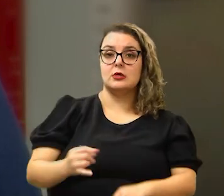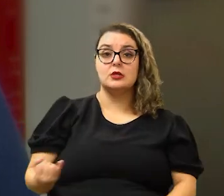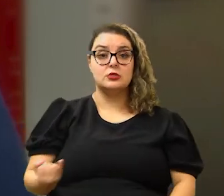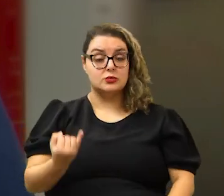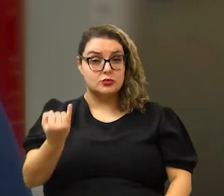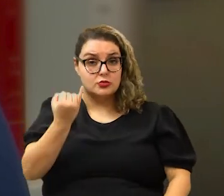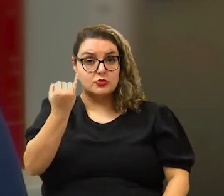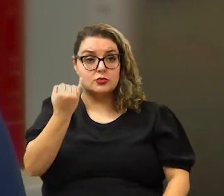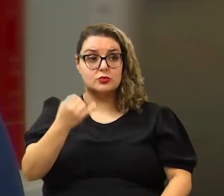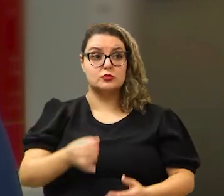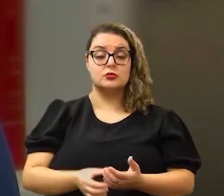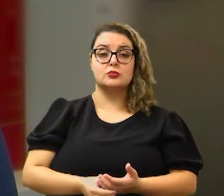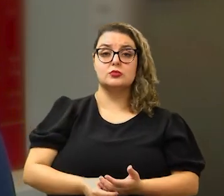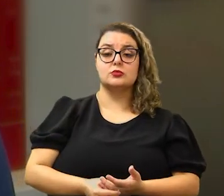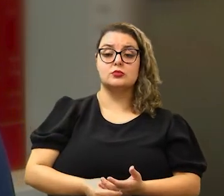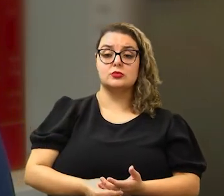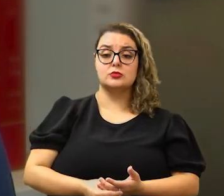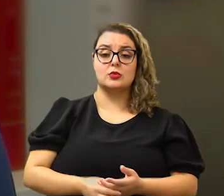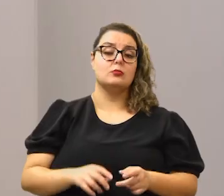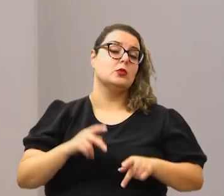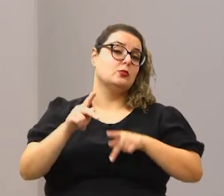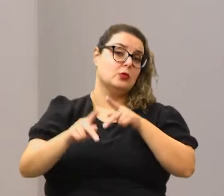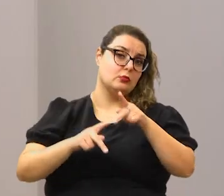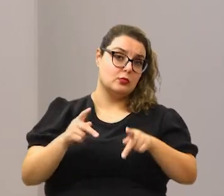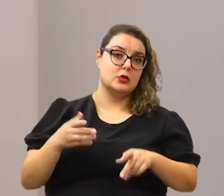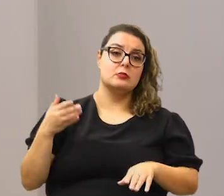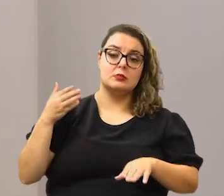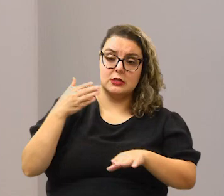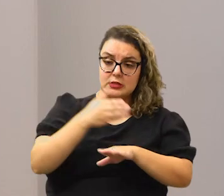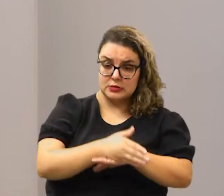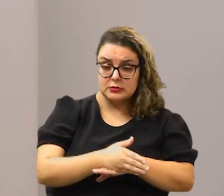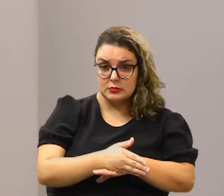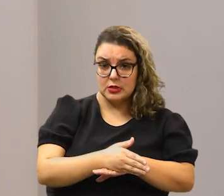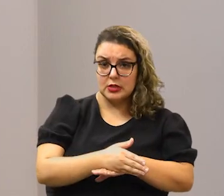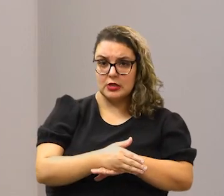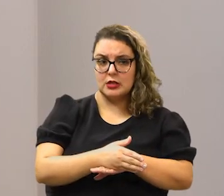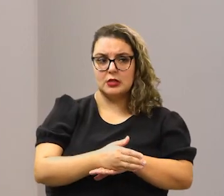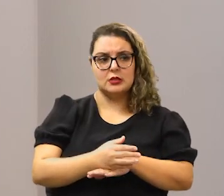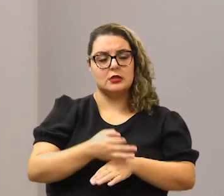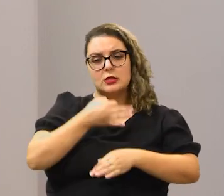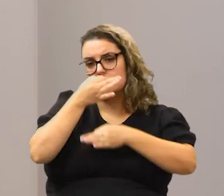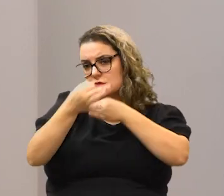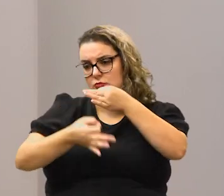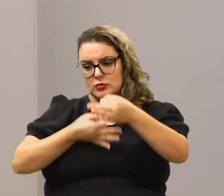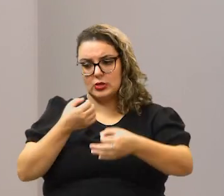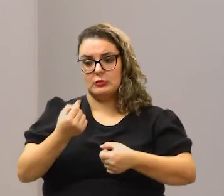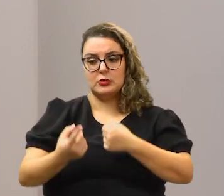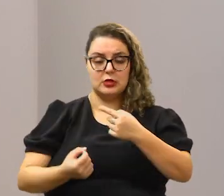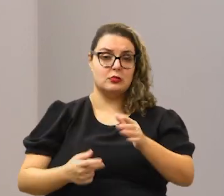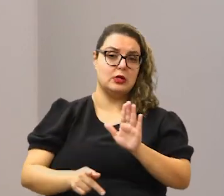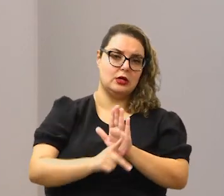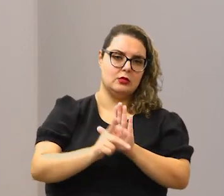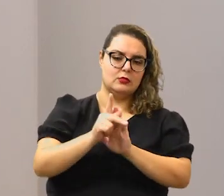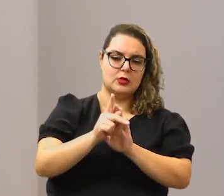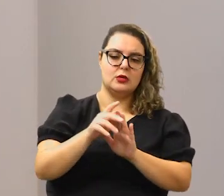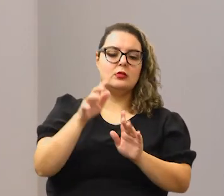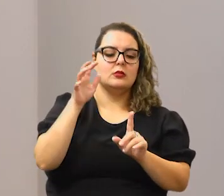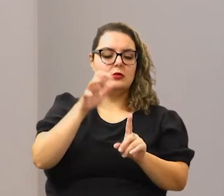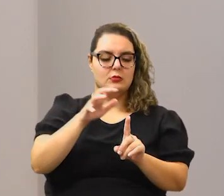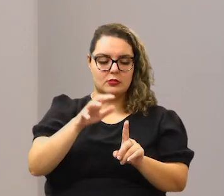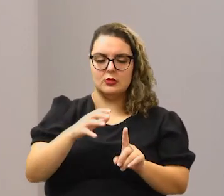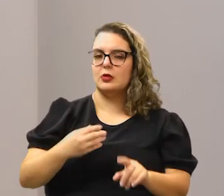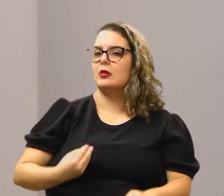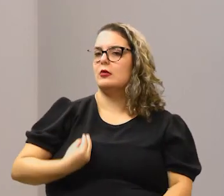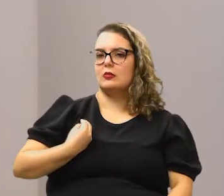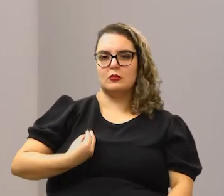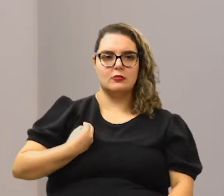vão afetar a vida da cidade, das pessoas. E isso acaba desaguando na Câmara Municipal. Obviamente, quando chegam os